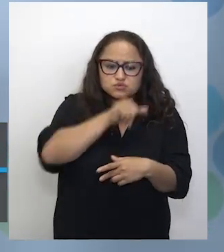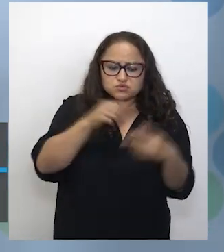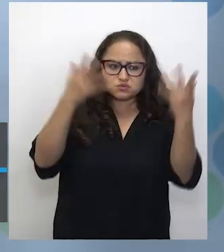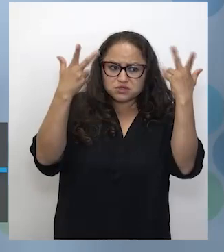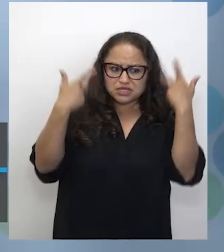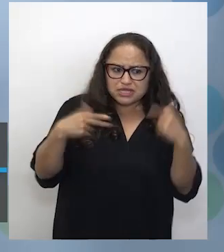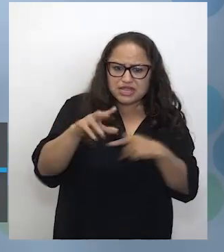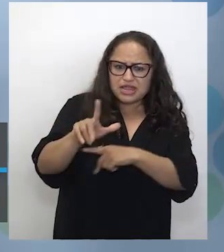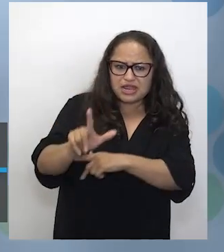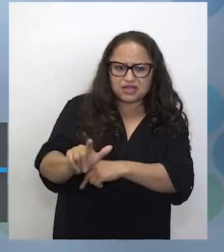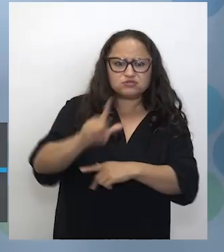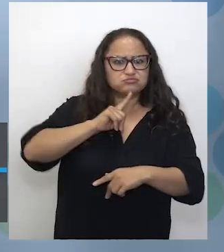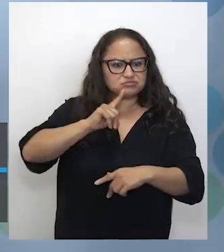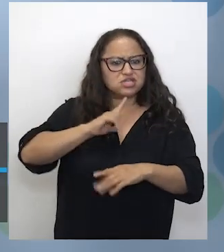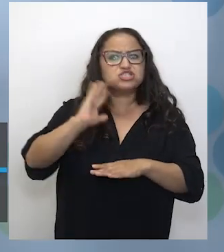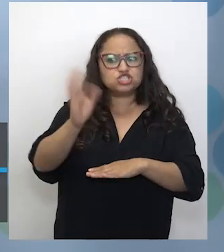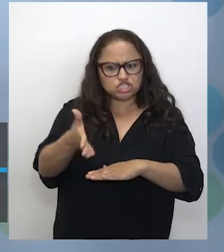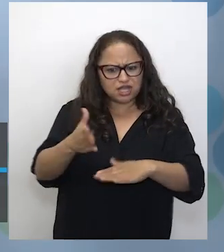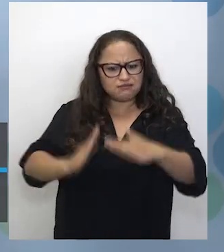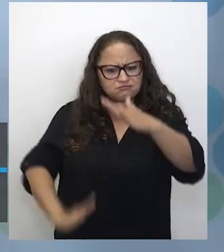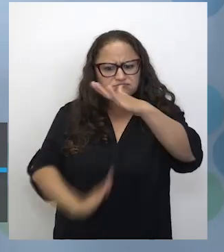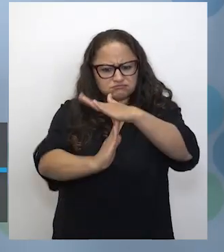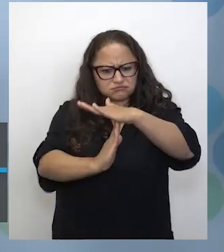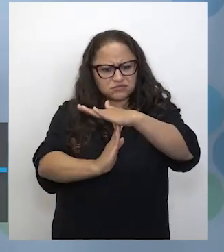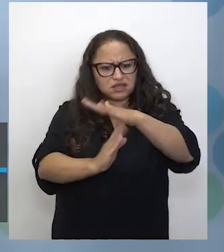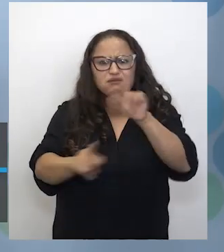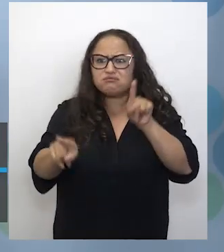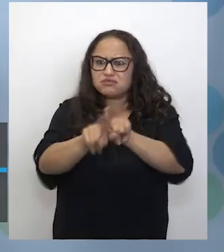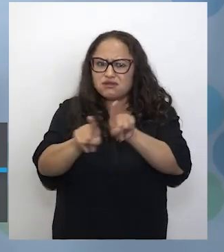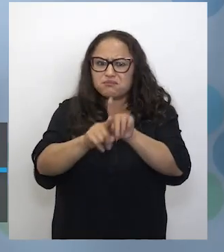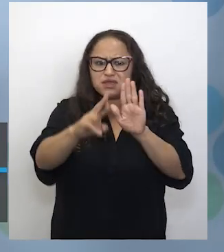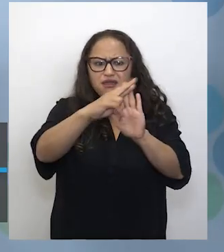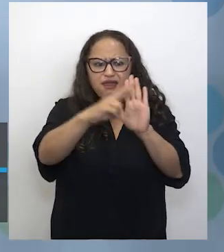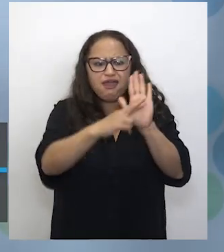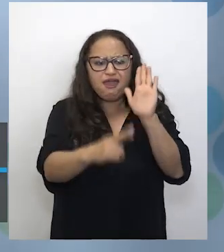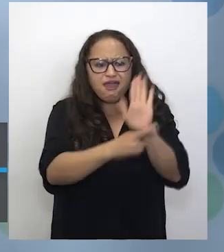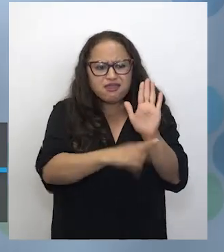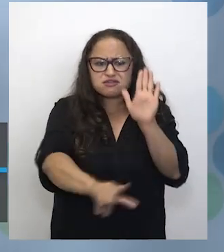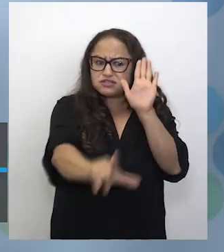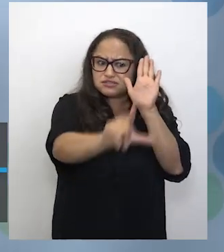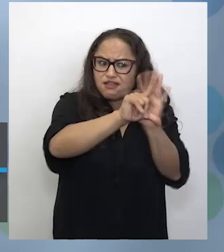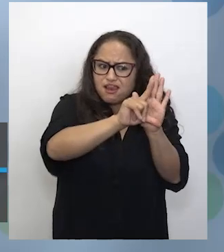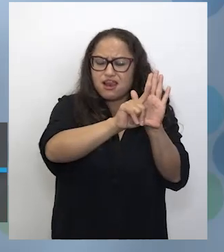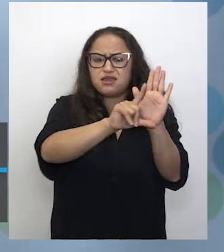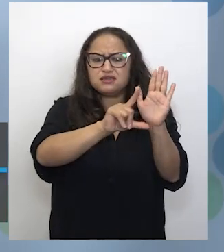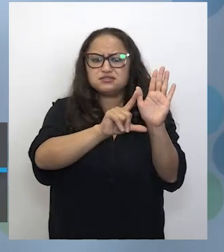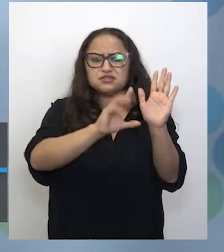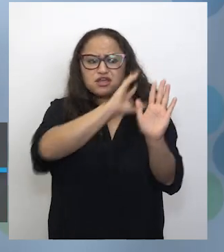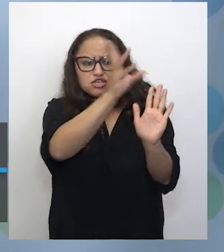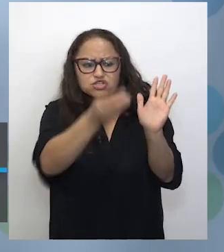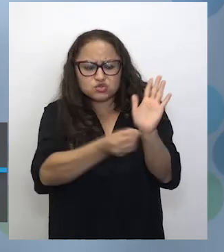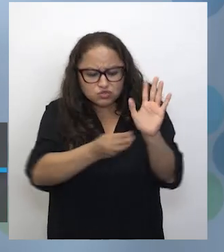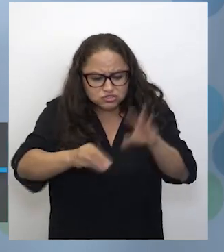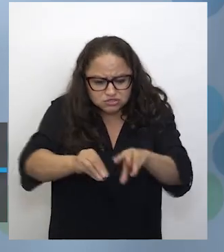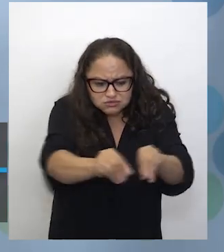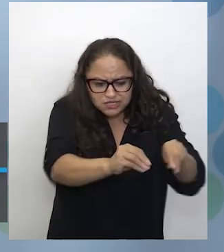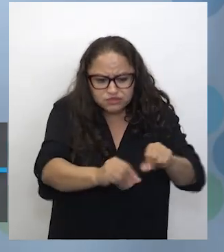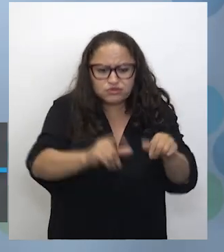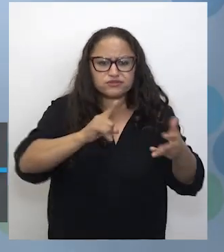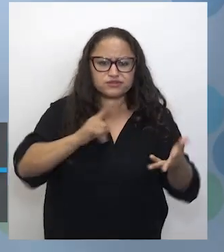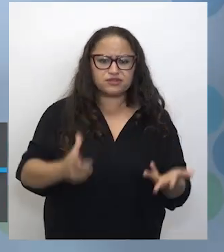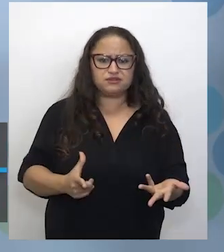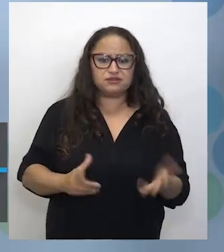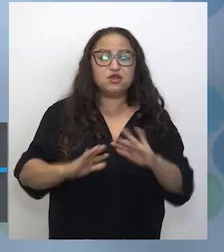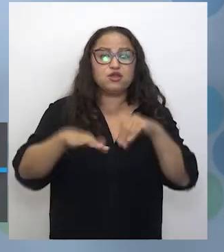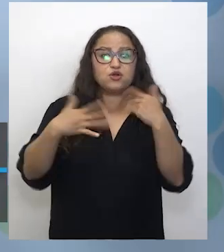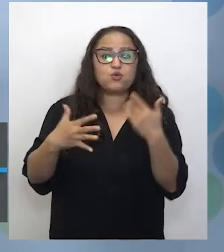limite, né, e das fronteiras, e das regras, e das leis que estão regendo todos os territórios. Então, quando a